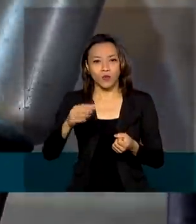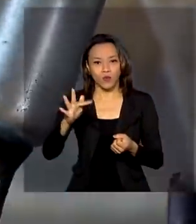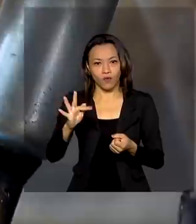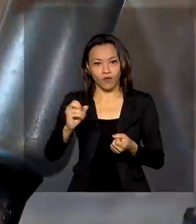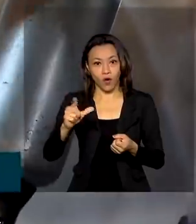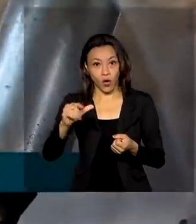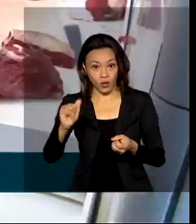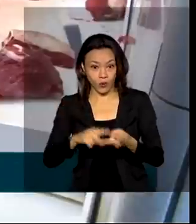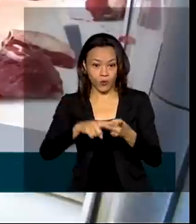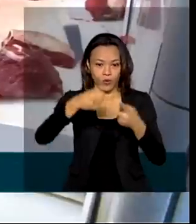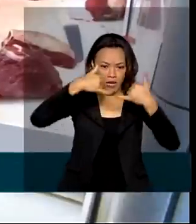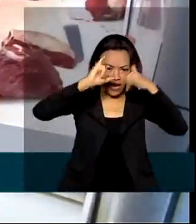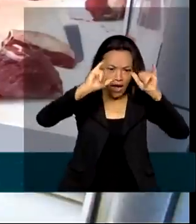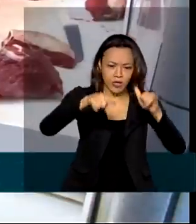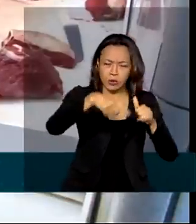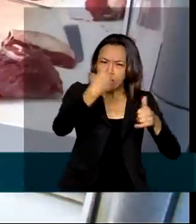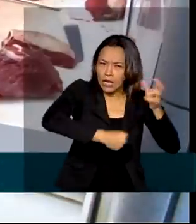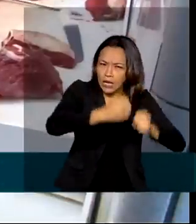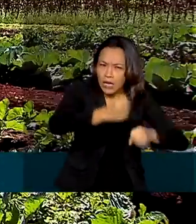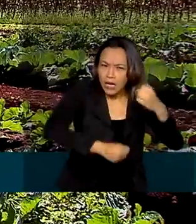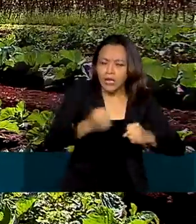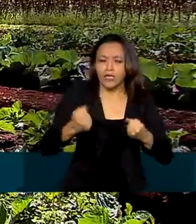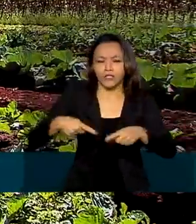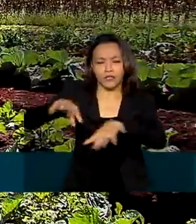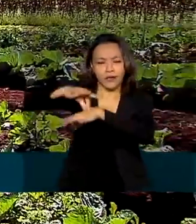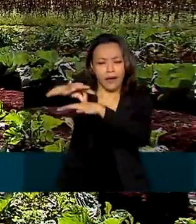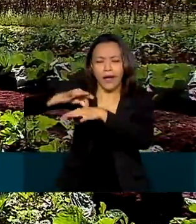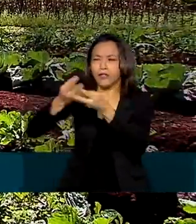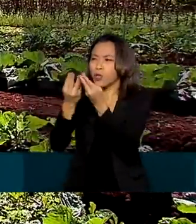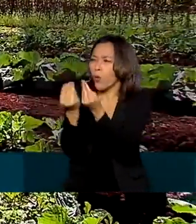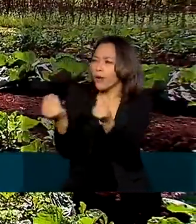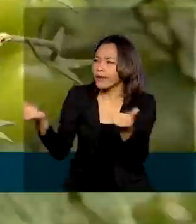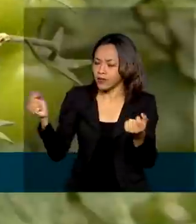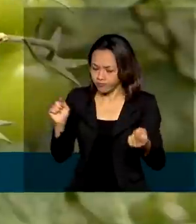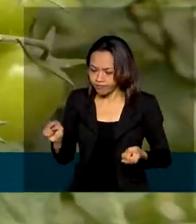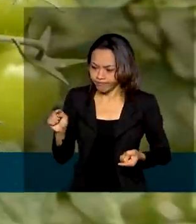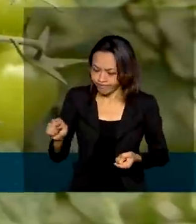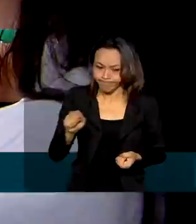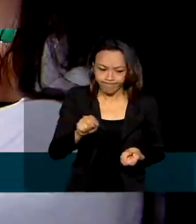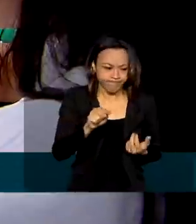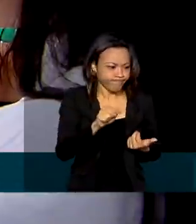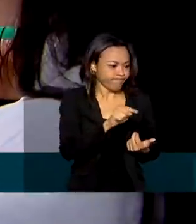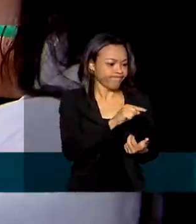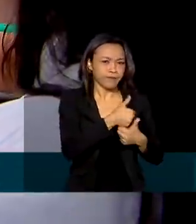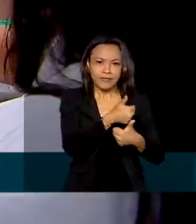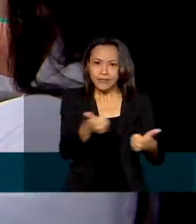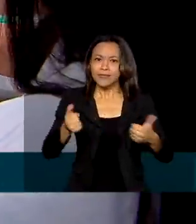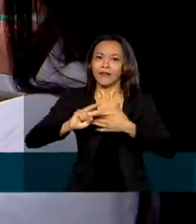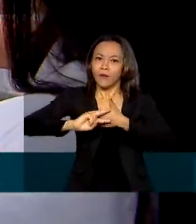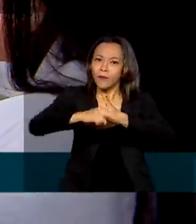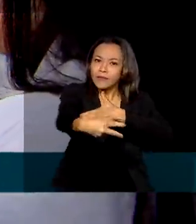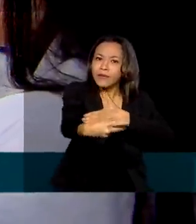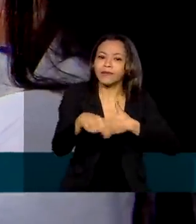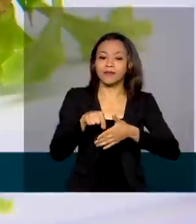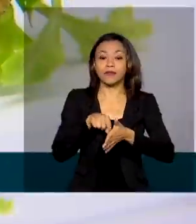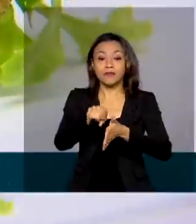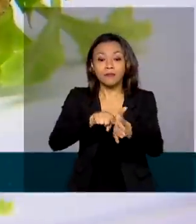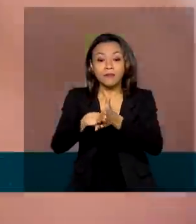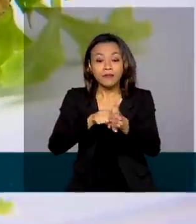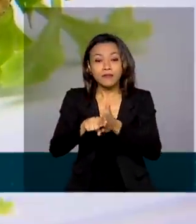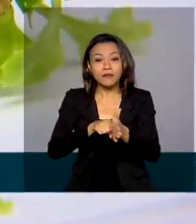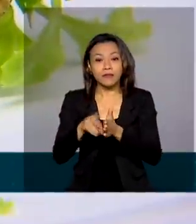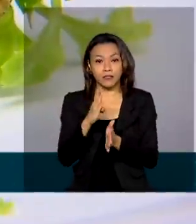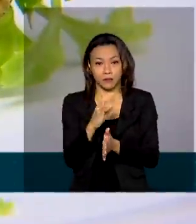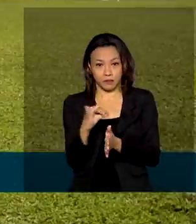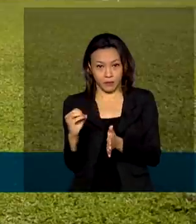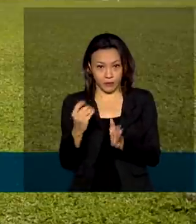que produz mais leite e com carne de melhor qualidade todas essas melhorias no campo são fruto de pesquisa em biotecnologia e